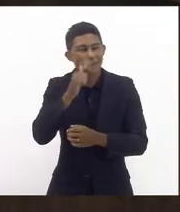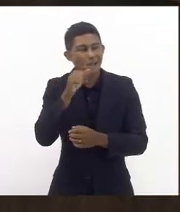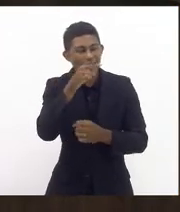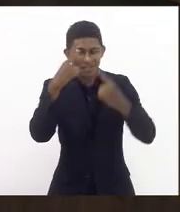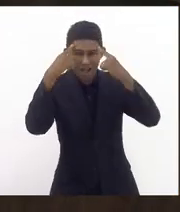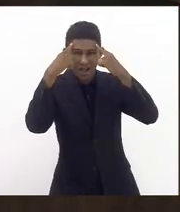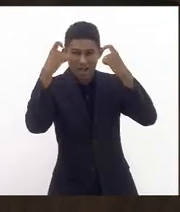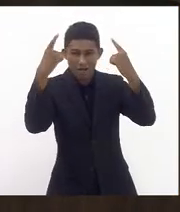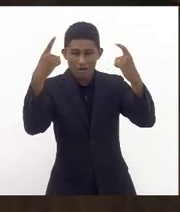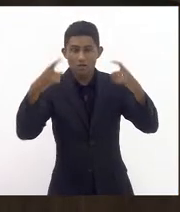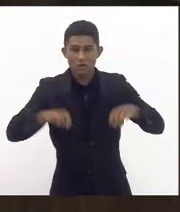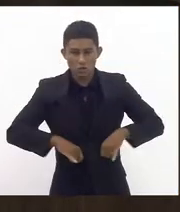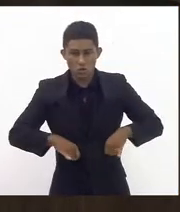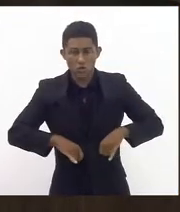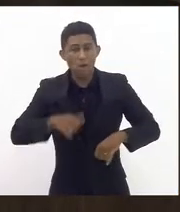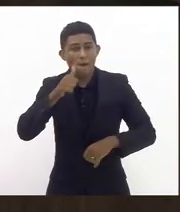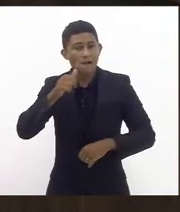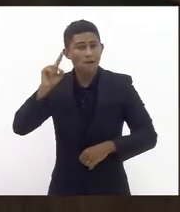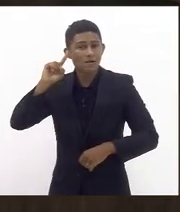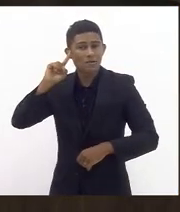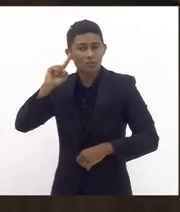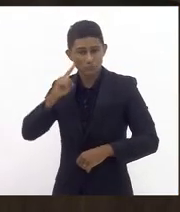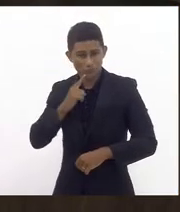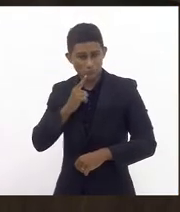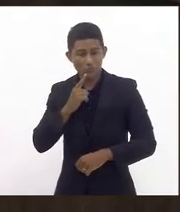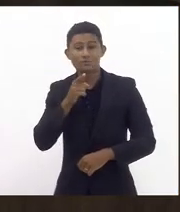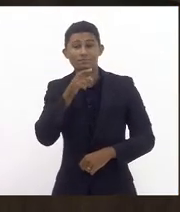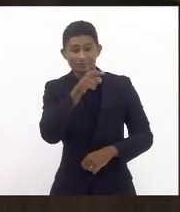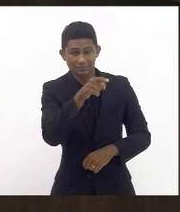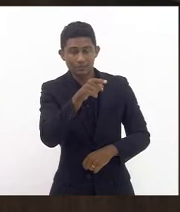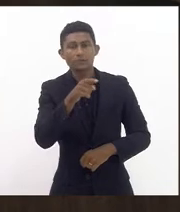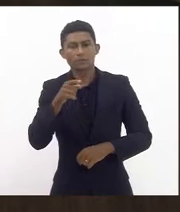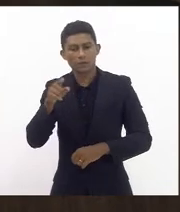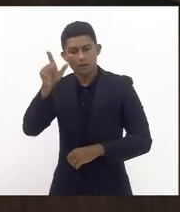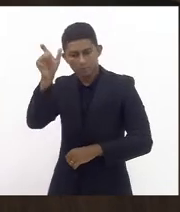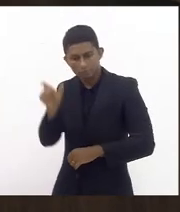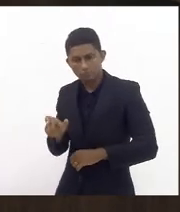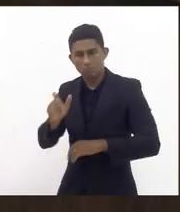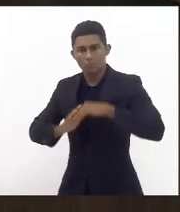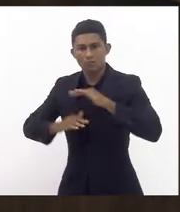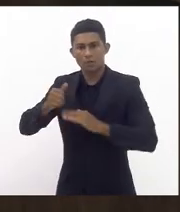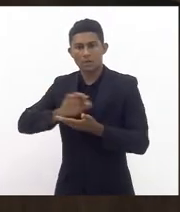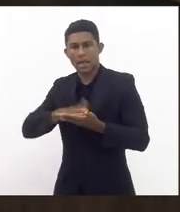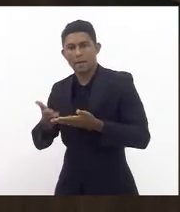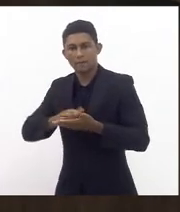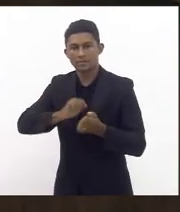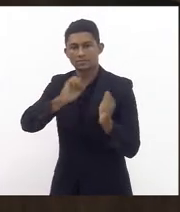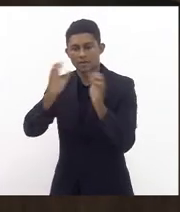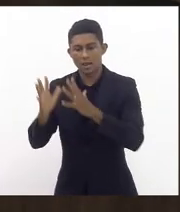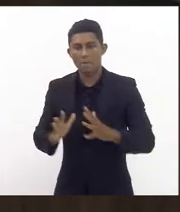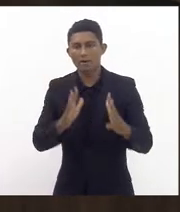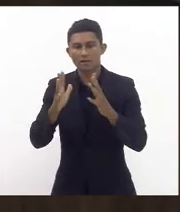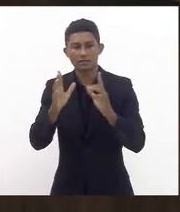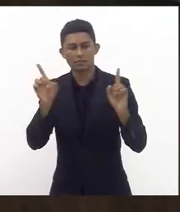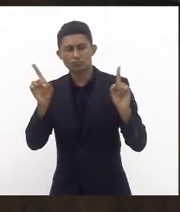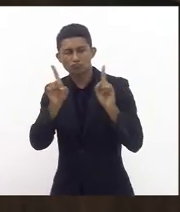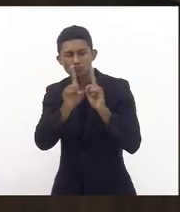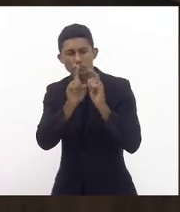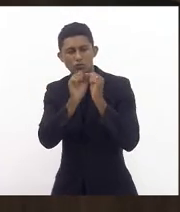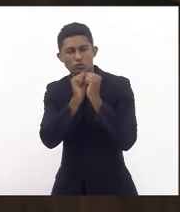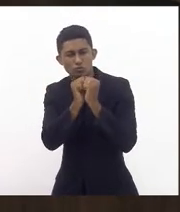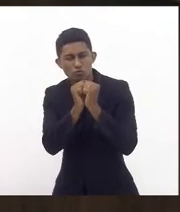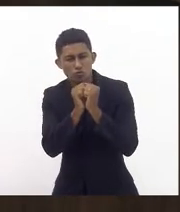surdas, garantindo o profissional com proficiência em Libras. Sei que deputado Márcio Pacheco é um atuante,